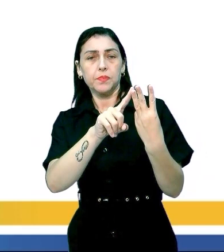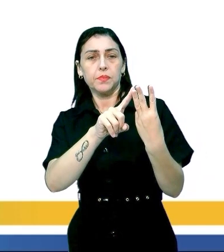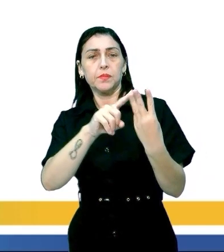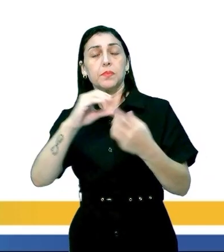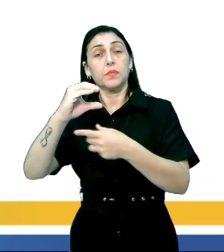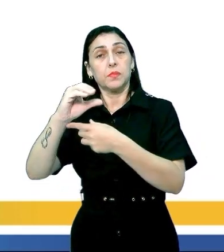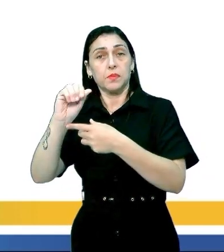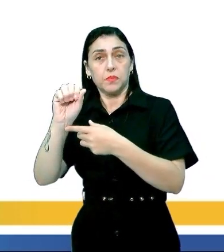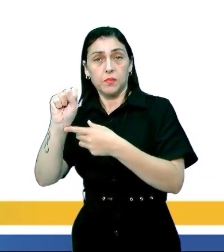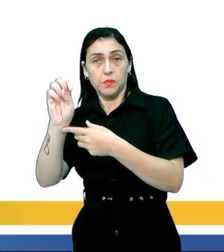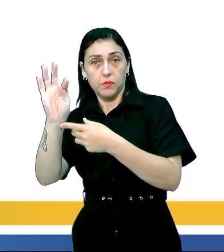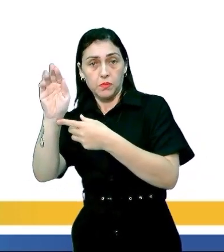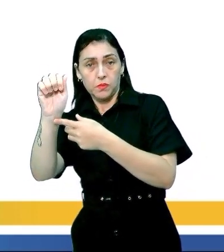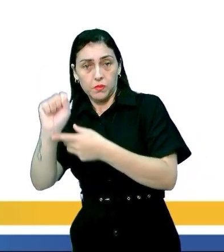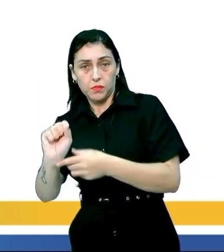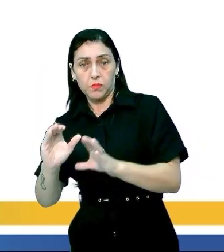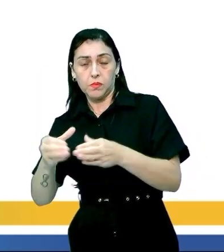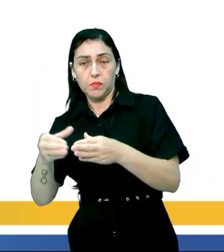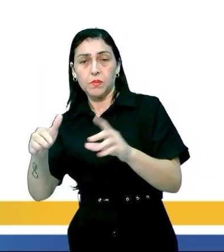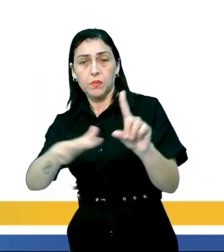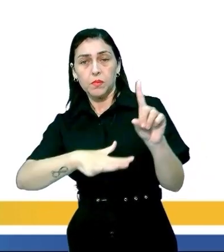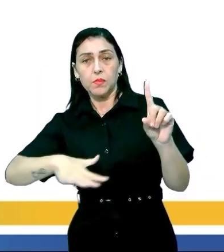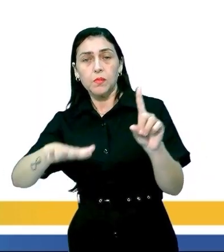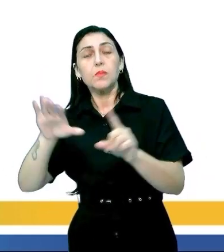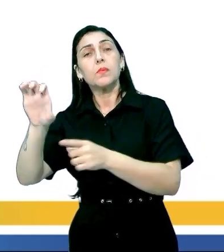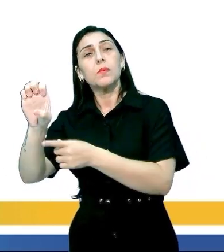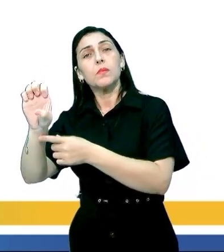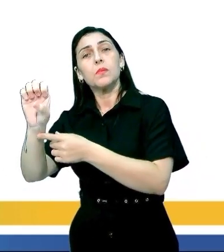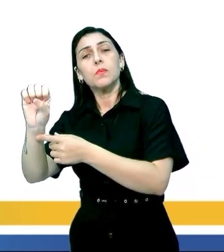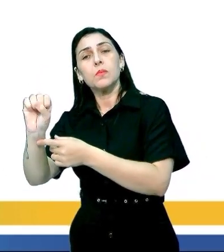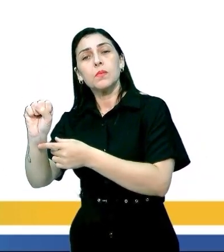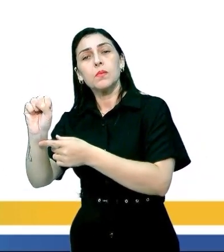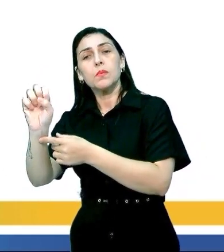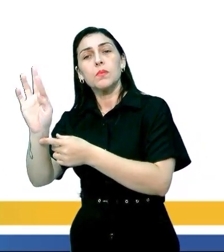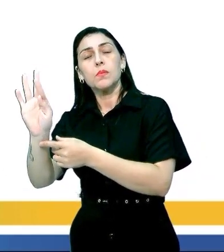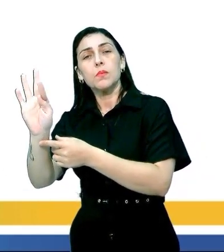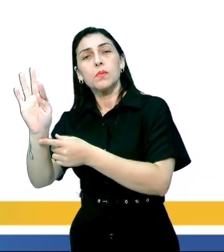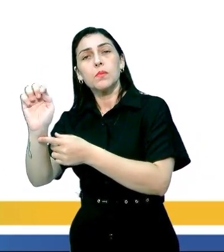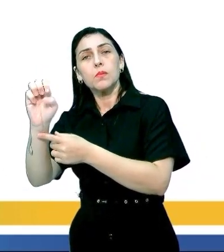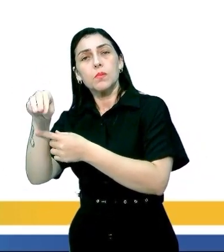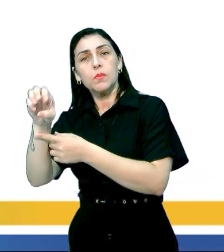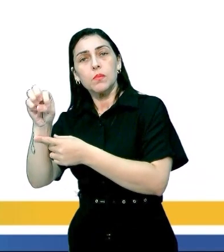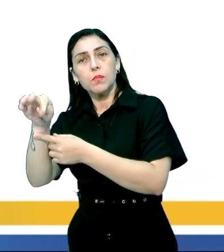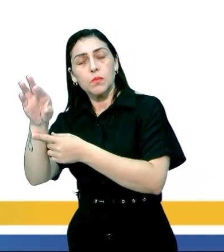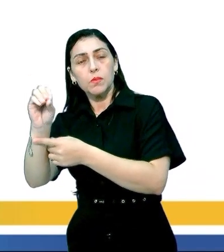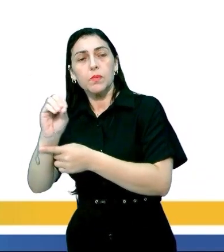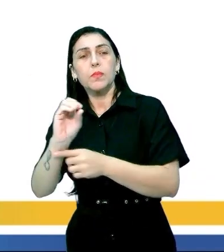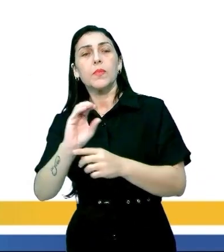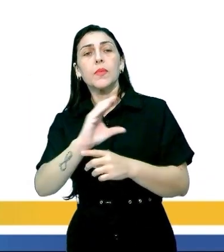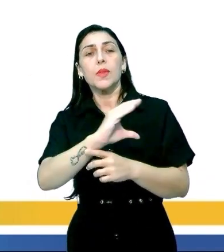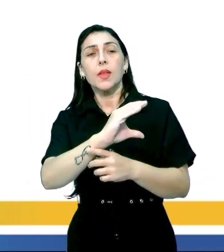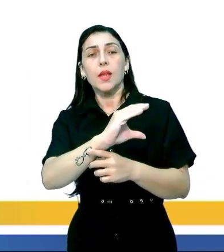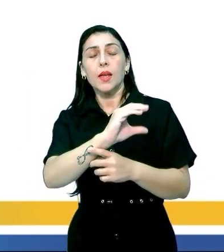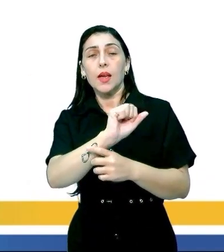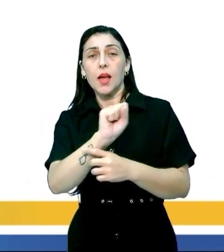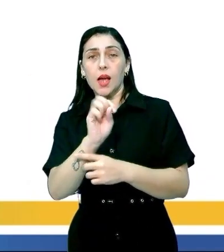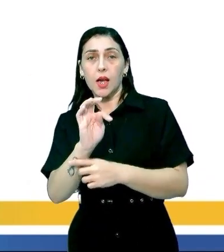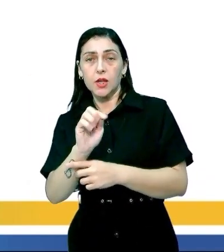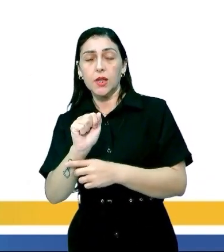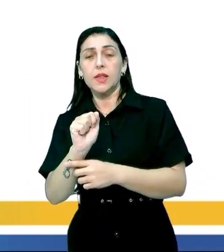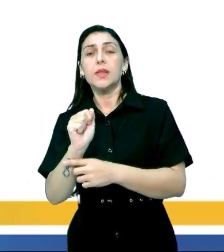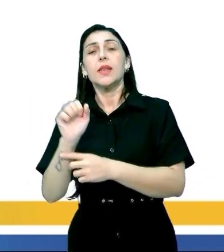estratos: castas, classes sociais e estamentos. Castas e estamentos é